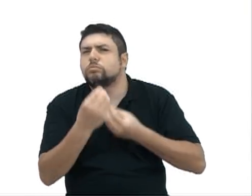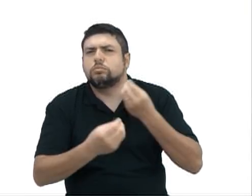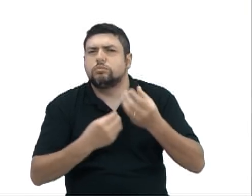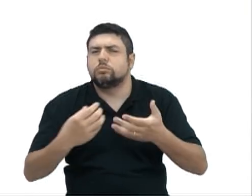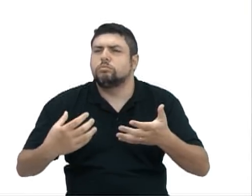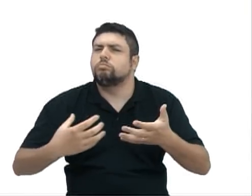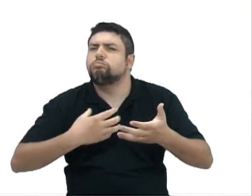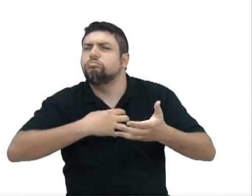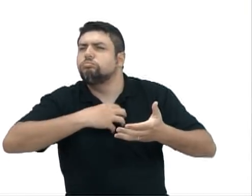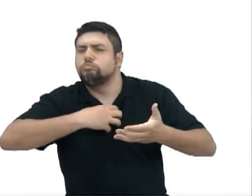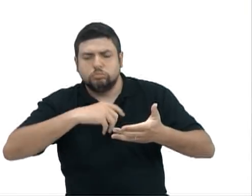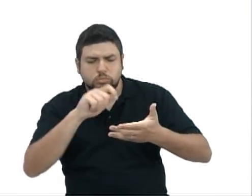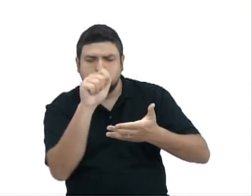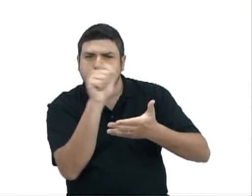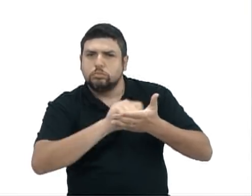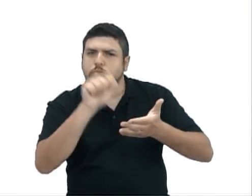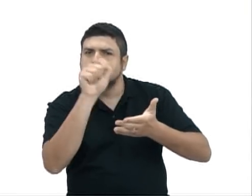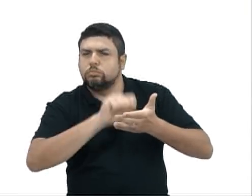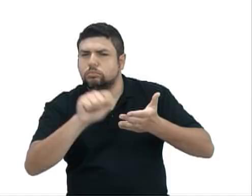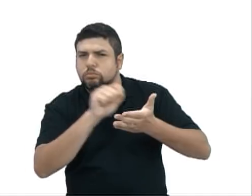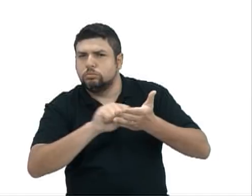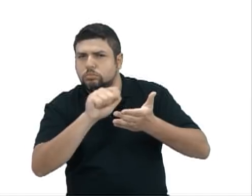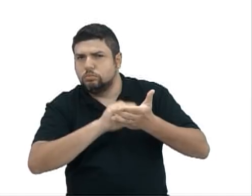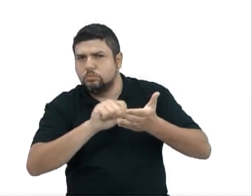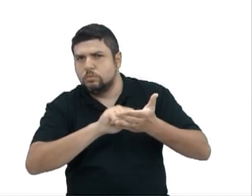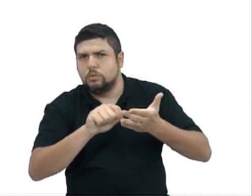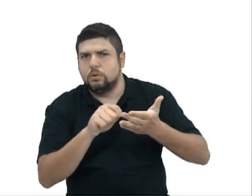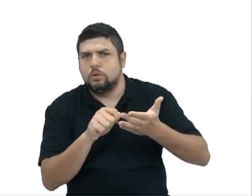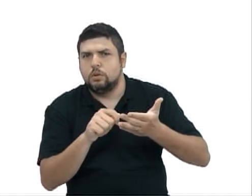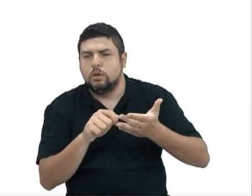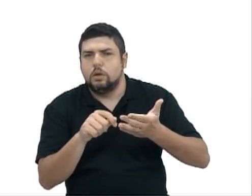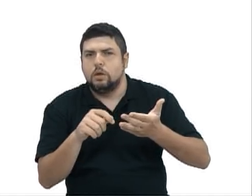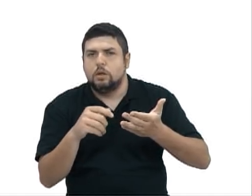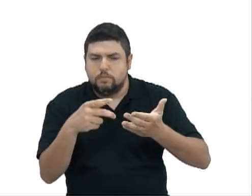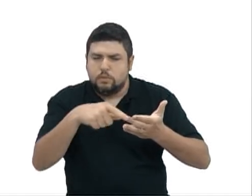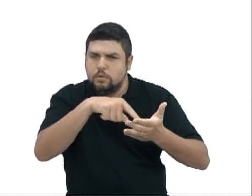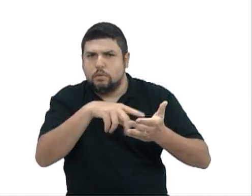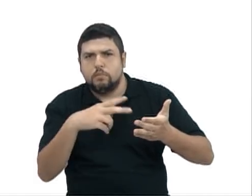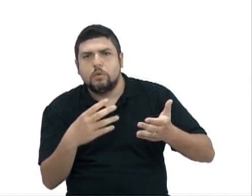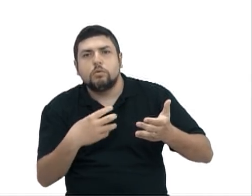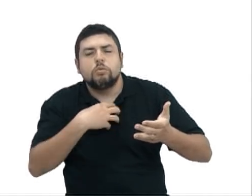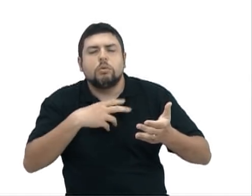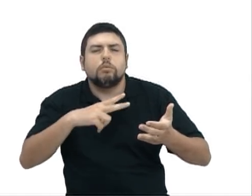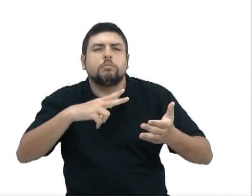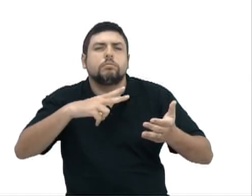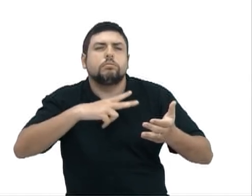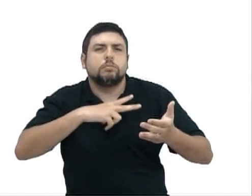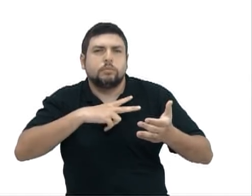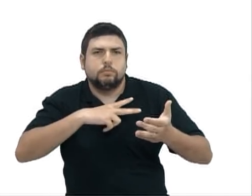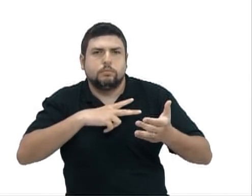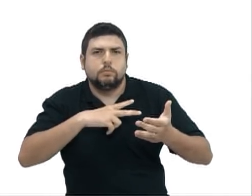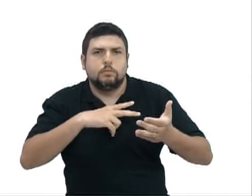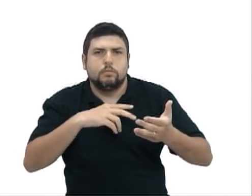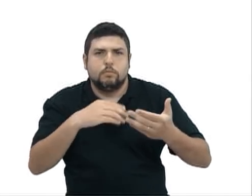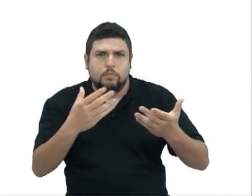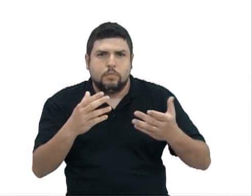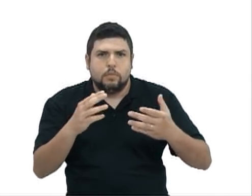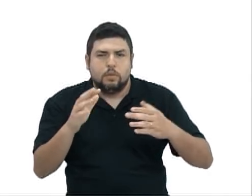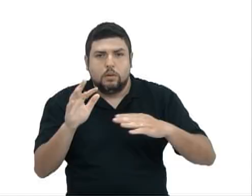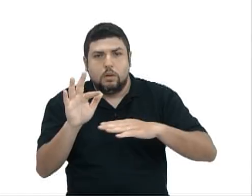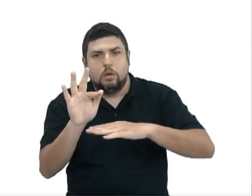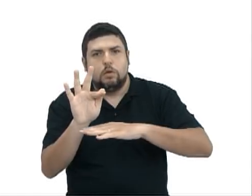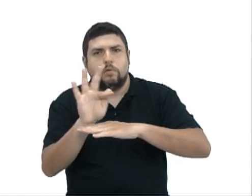utilizada nesse gênero? Uma vez que ele é um gênero, então, mais pessoal. É uma linguagem formal?